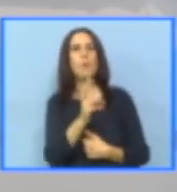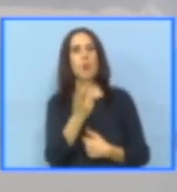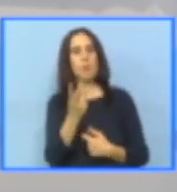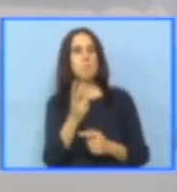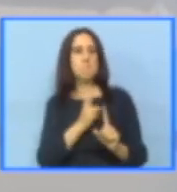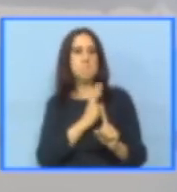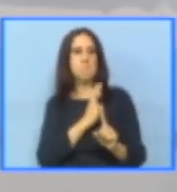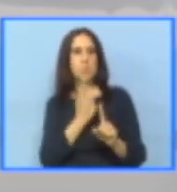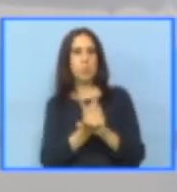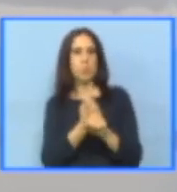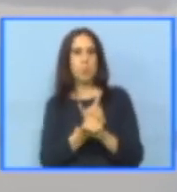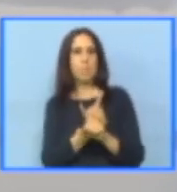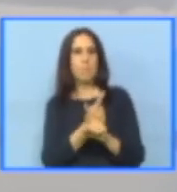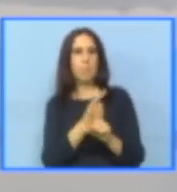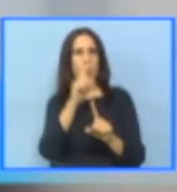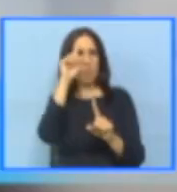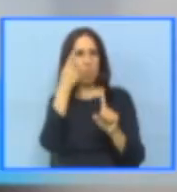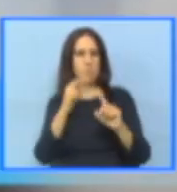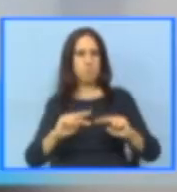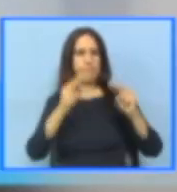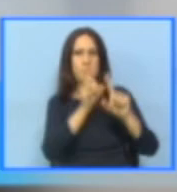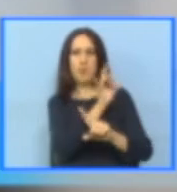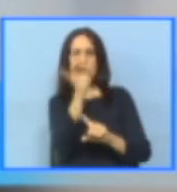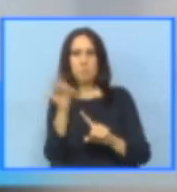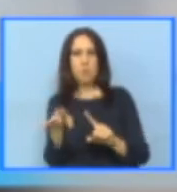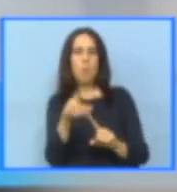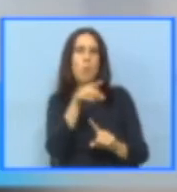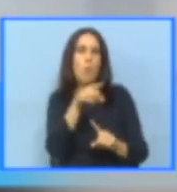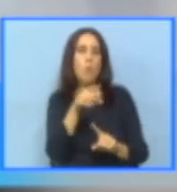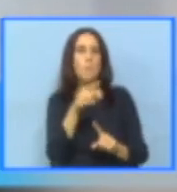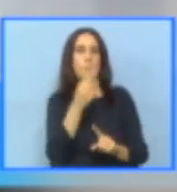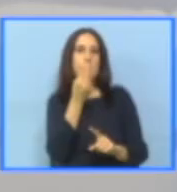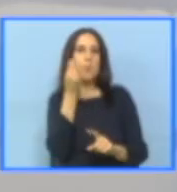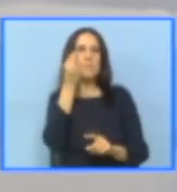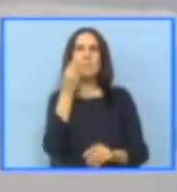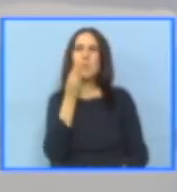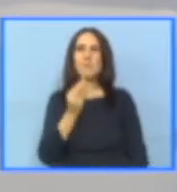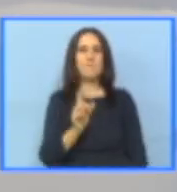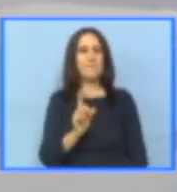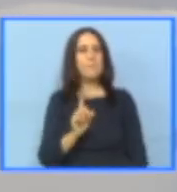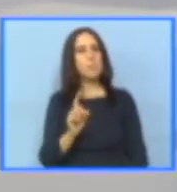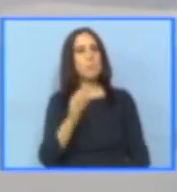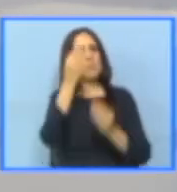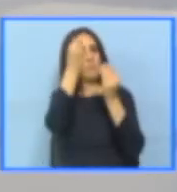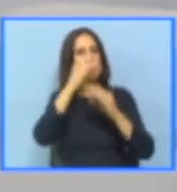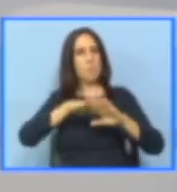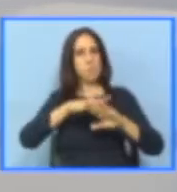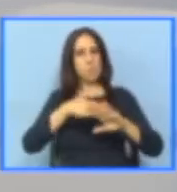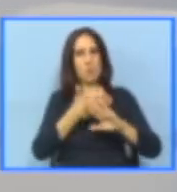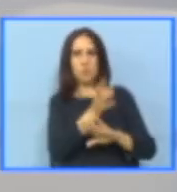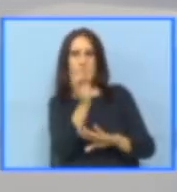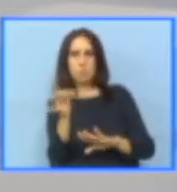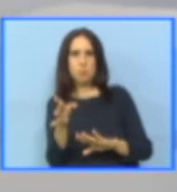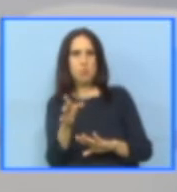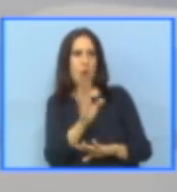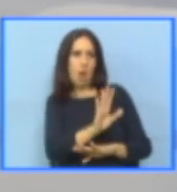até poderia ter mais graus ou ser melhor, não diria melhor, mas ter mais formação, para contratar